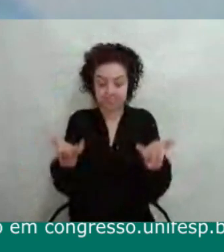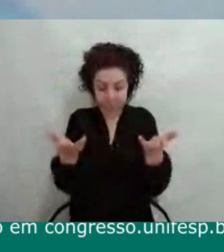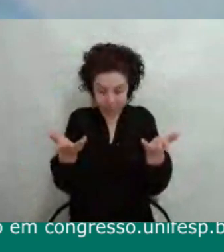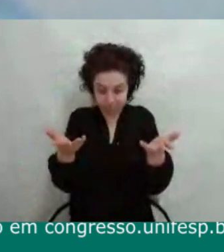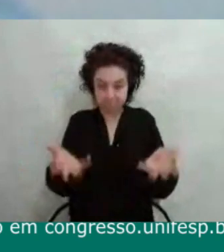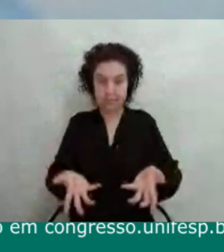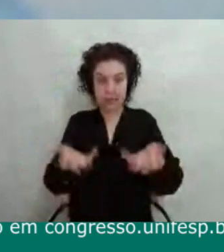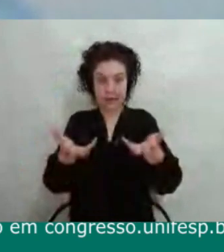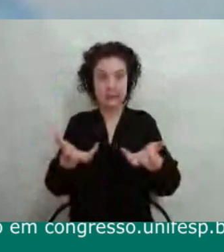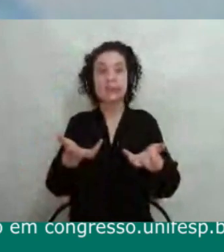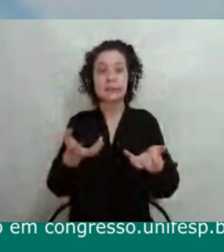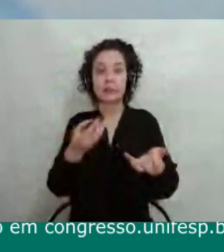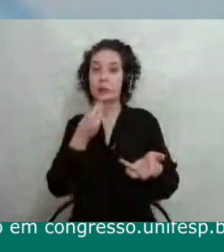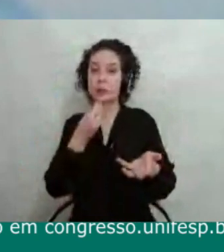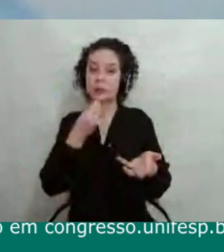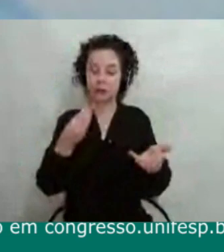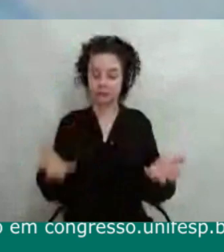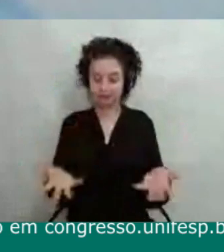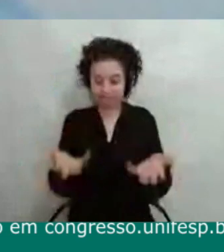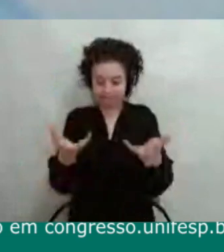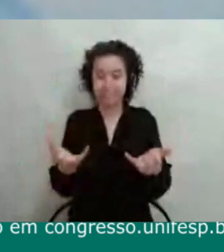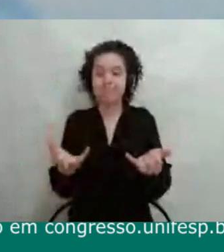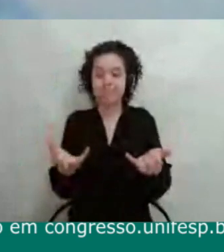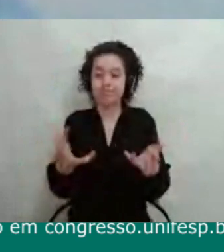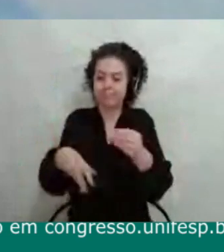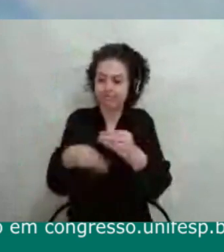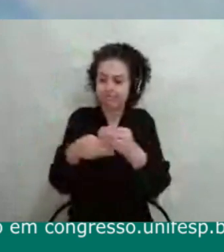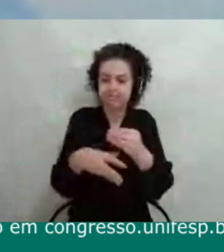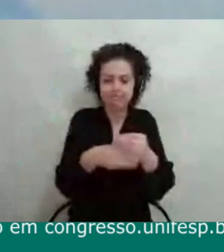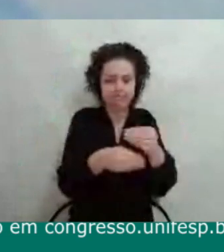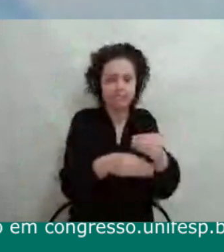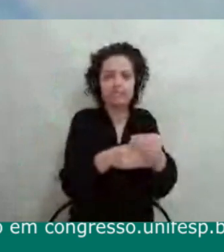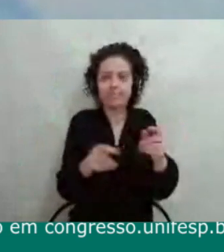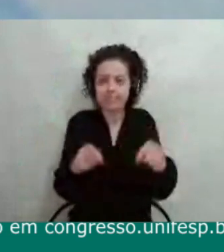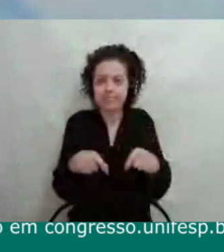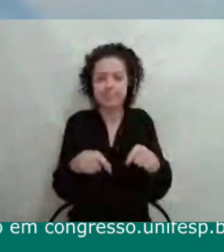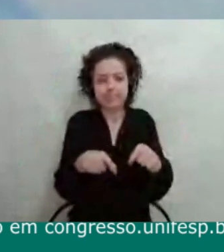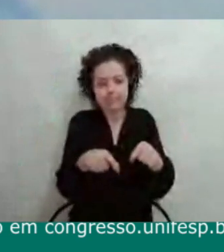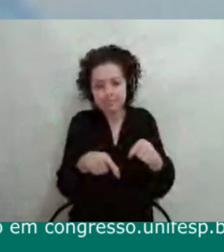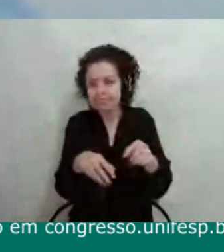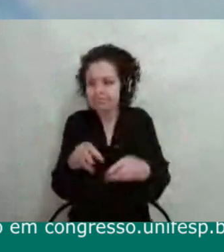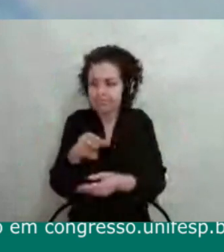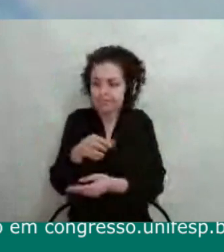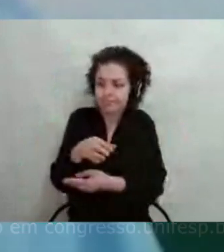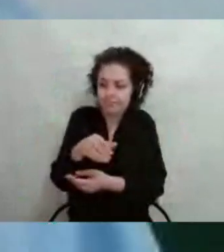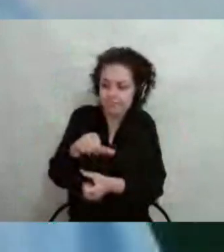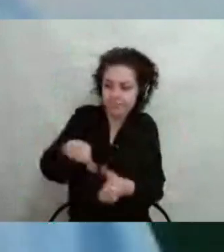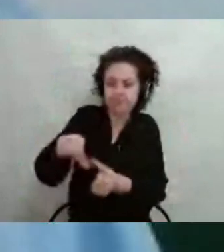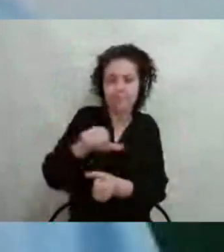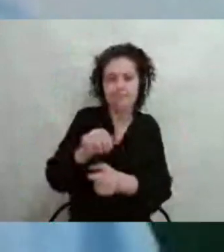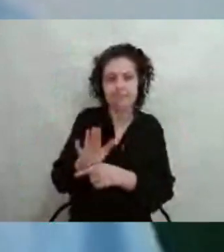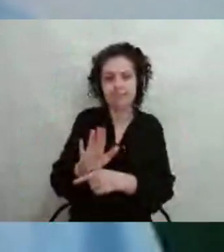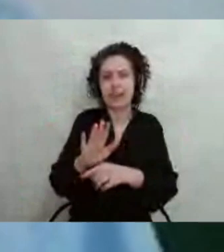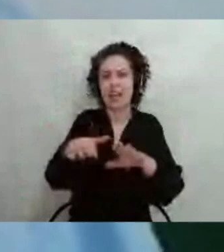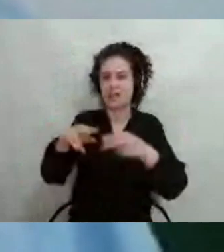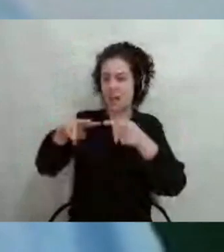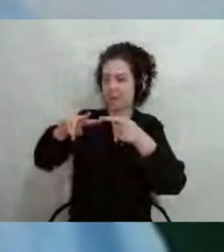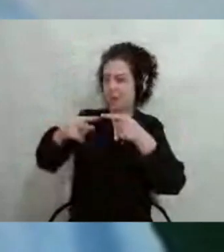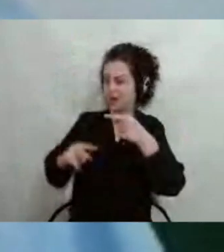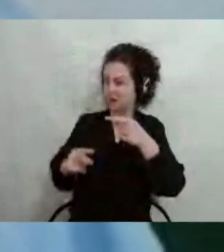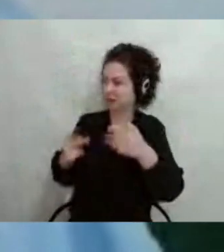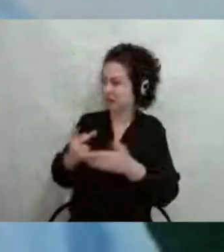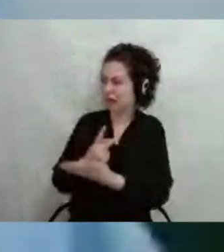realmente serem adicionadas, enfim, e modificar muitas vezes paradigmas que nós entendíamos talvez